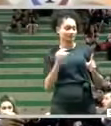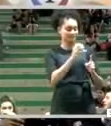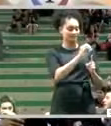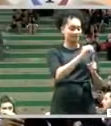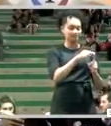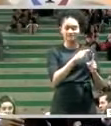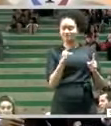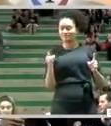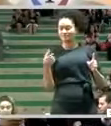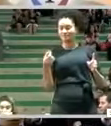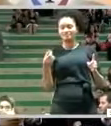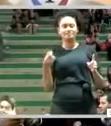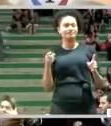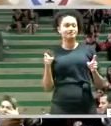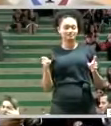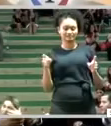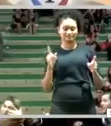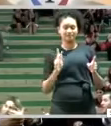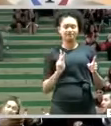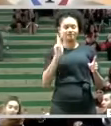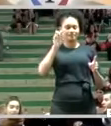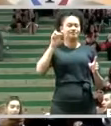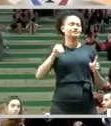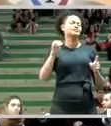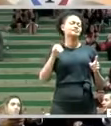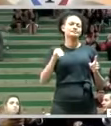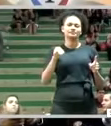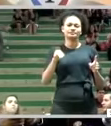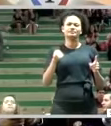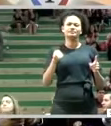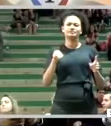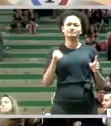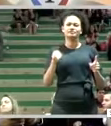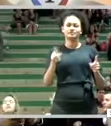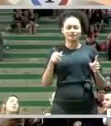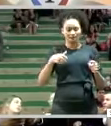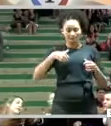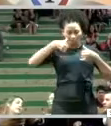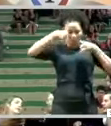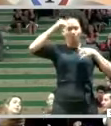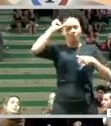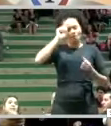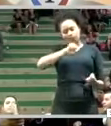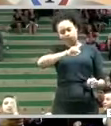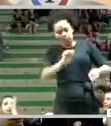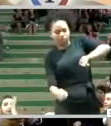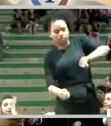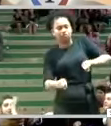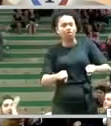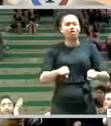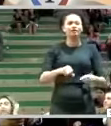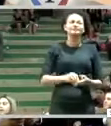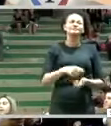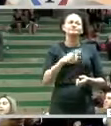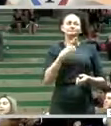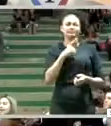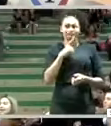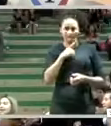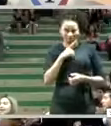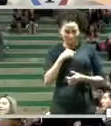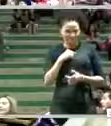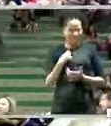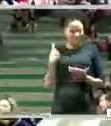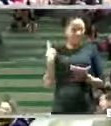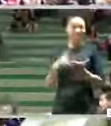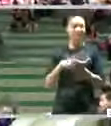20 quilômetros, boi ainda tropeça. Ainda existe parada não programada.